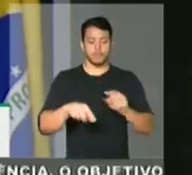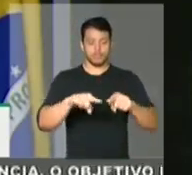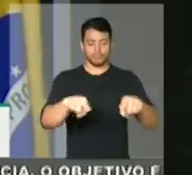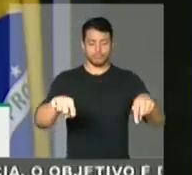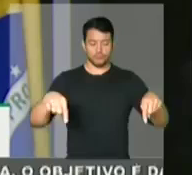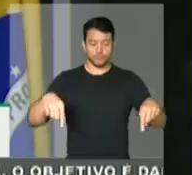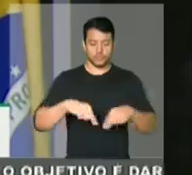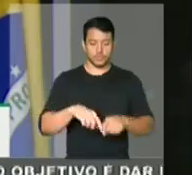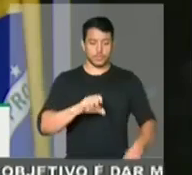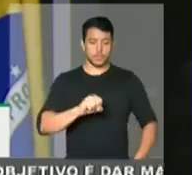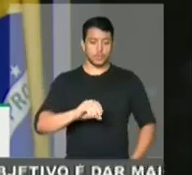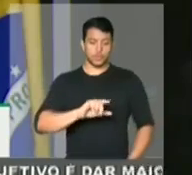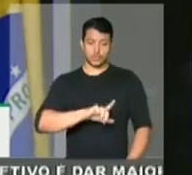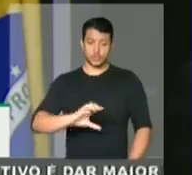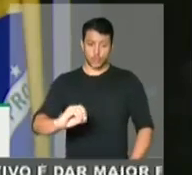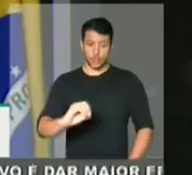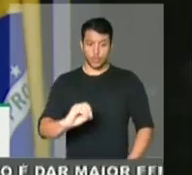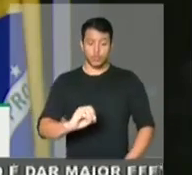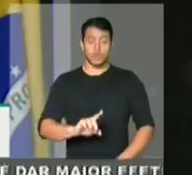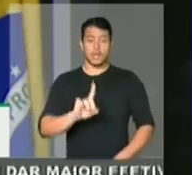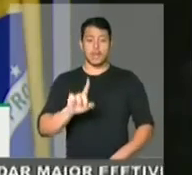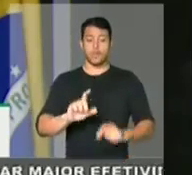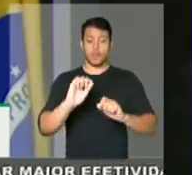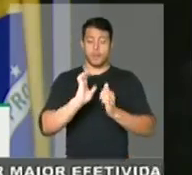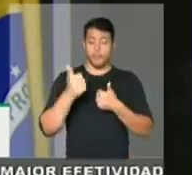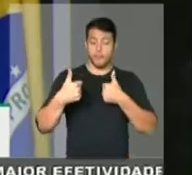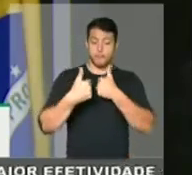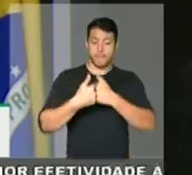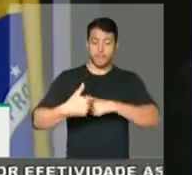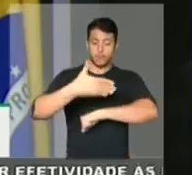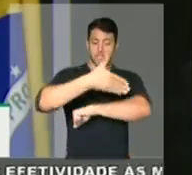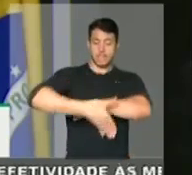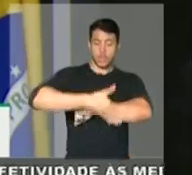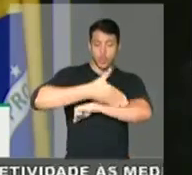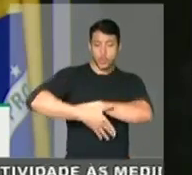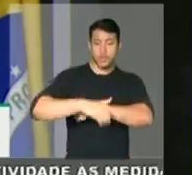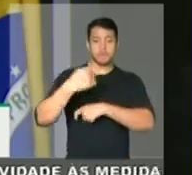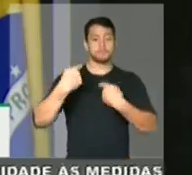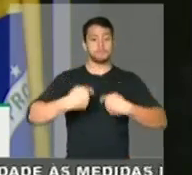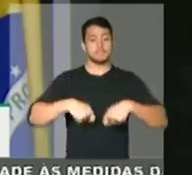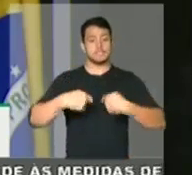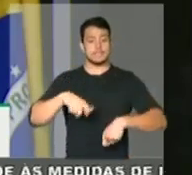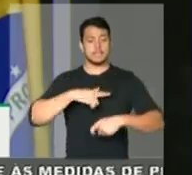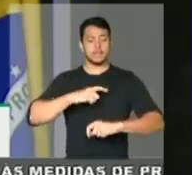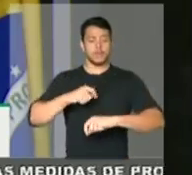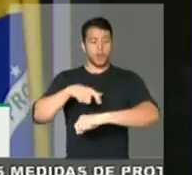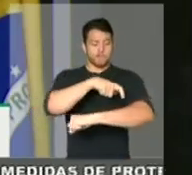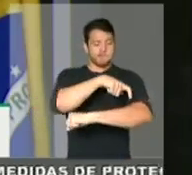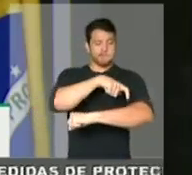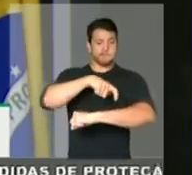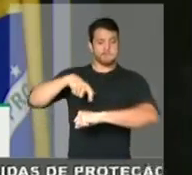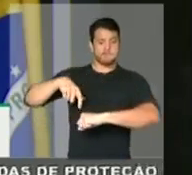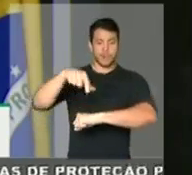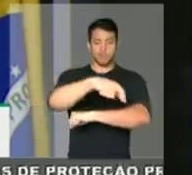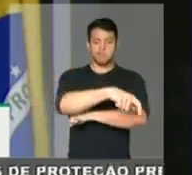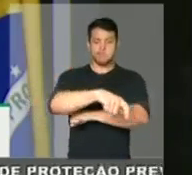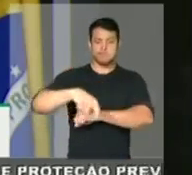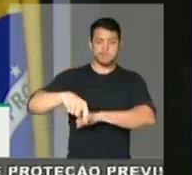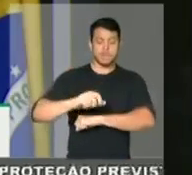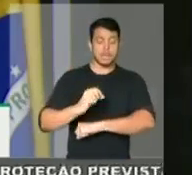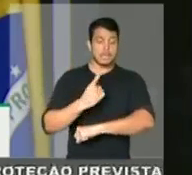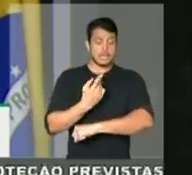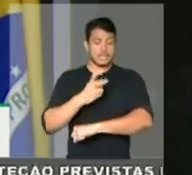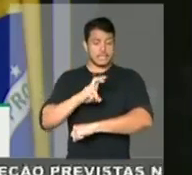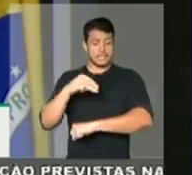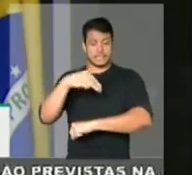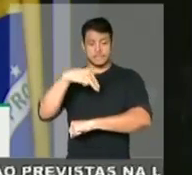domínio público das rodovias e ferrovias, seja obrigatório a reserva de faixa não edificável de 15 metros de cada lado, a qual pode